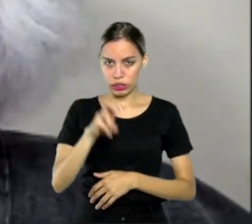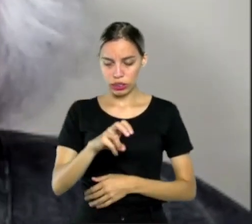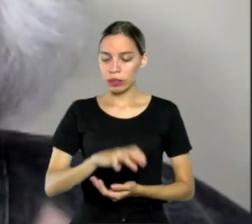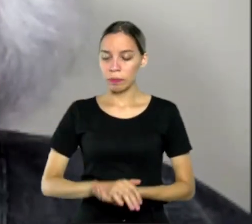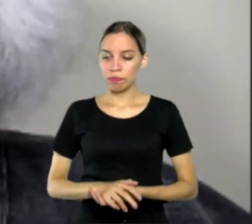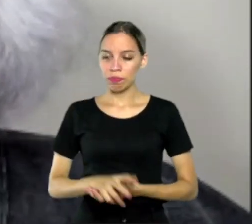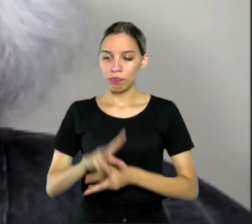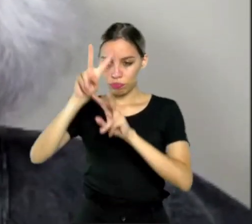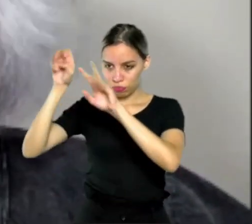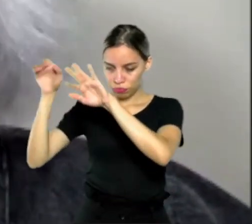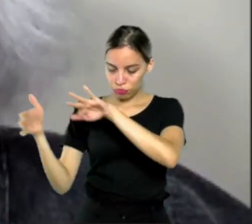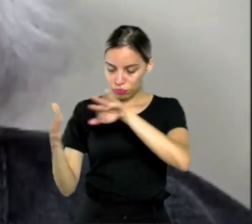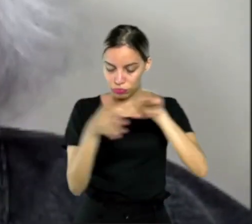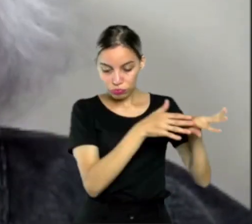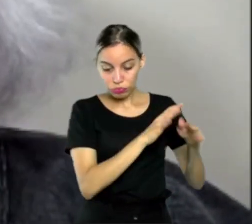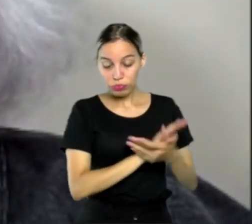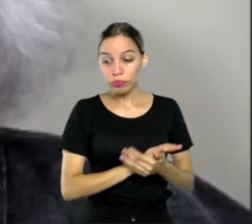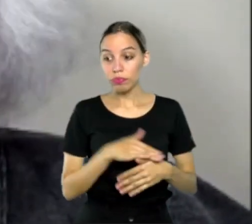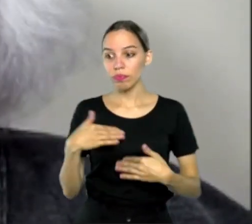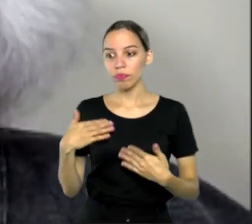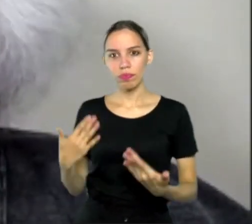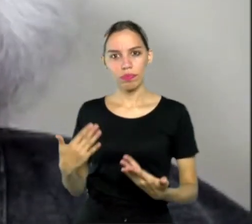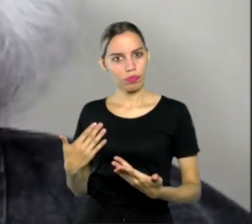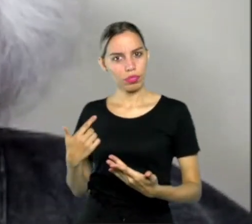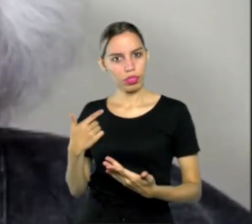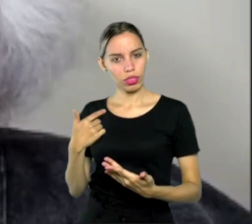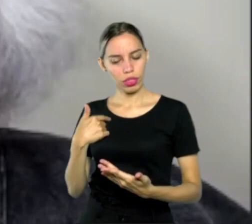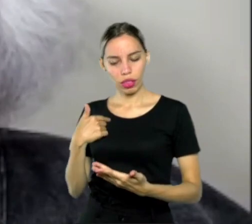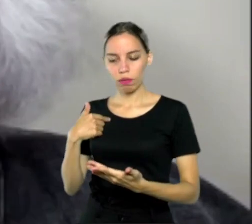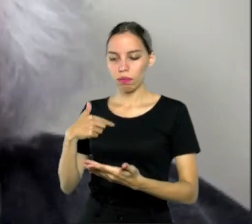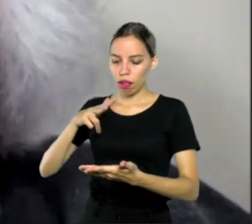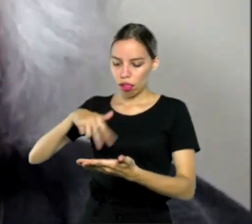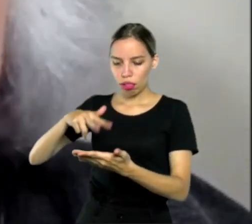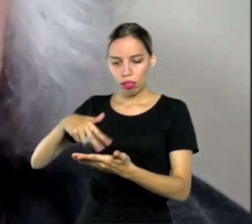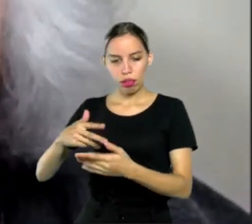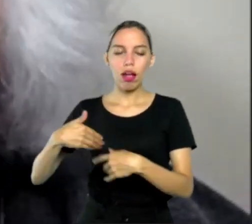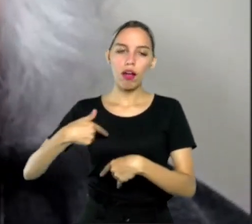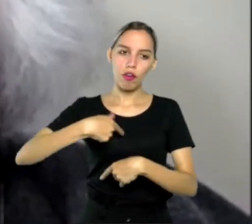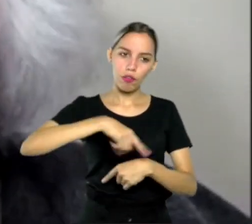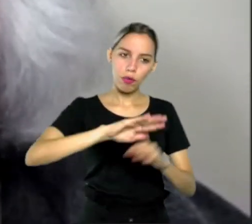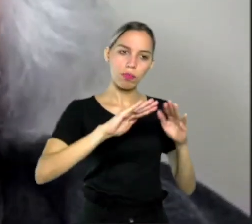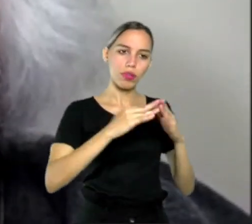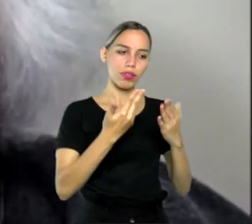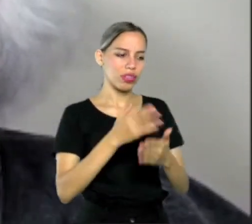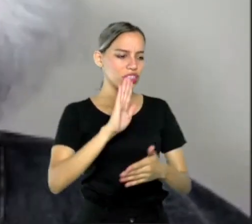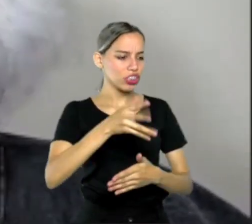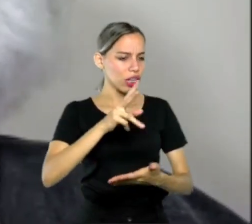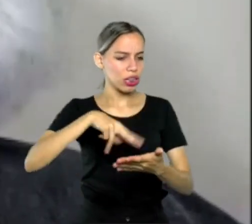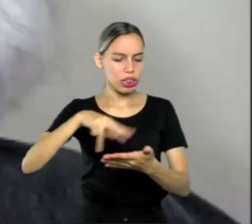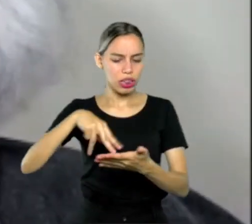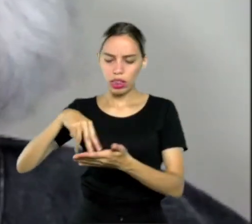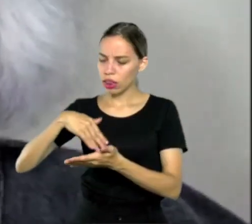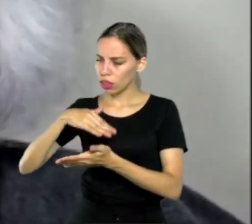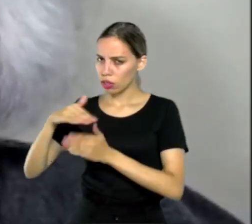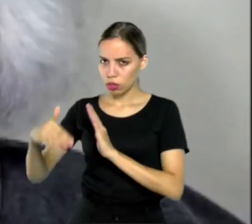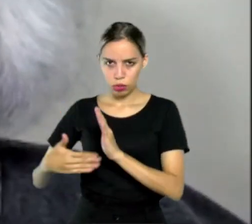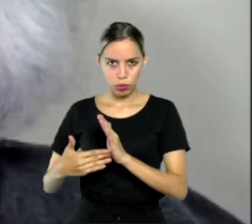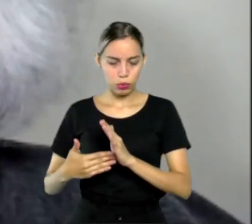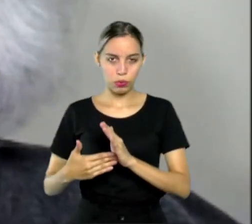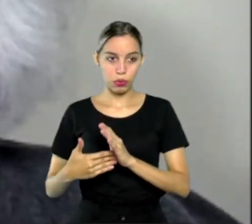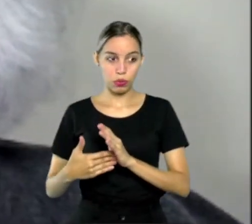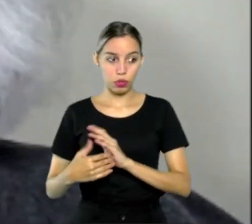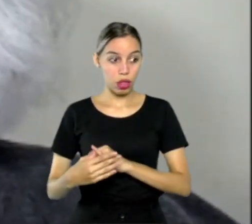que foi meu, foi a Cartilha da Infância, que eu já lia tudo, eu já sabia tudo, mas no final, além